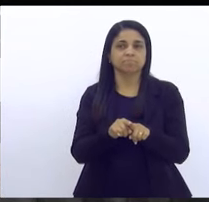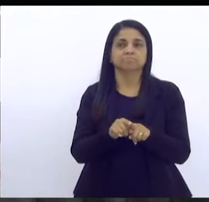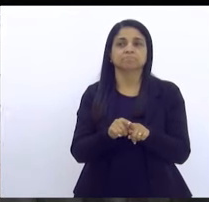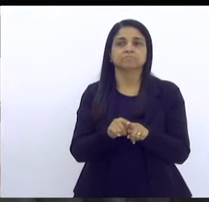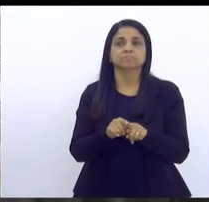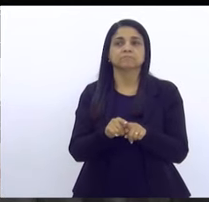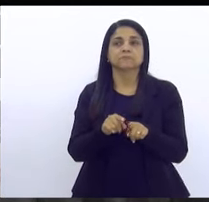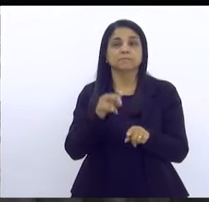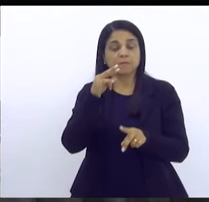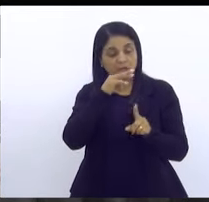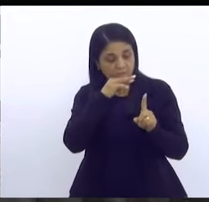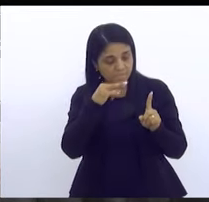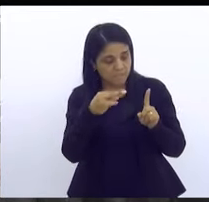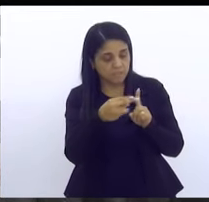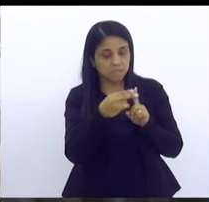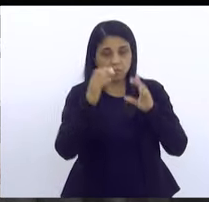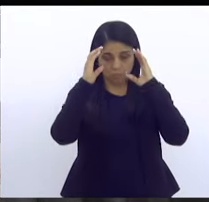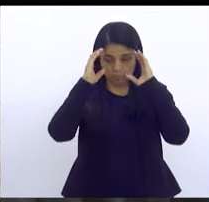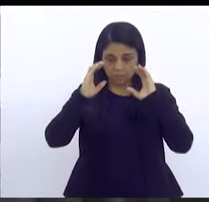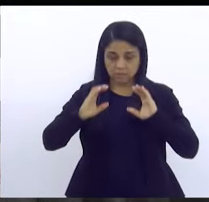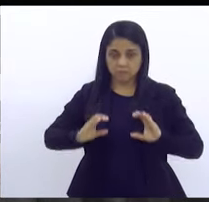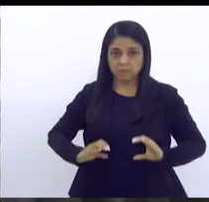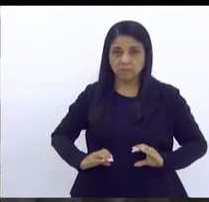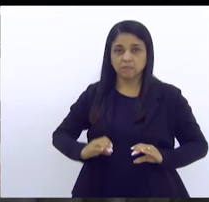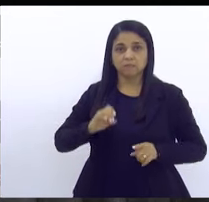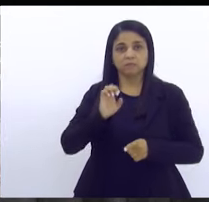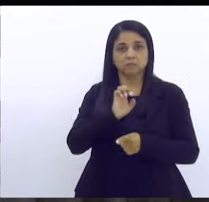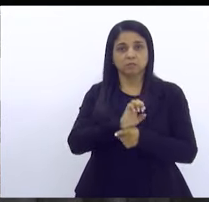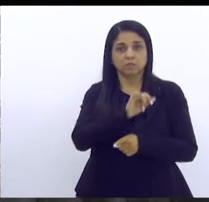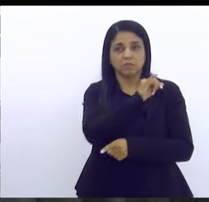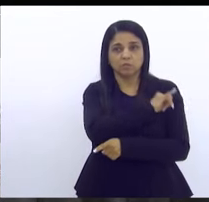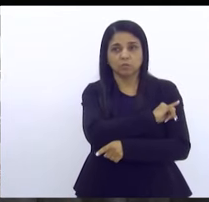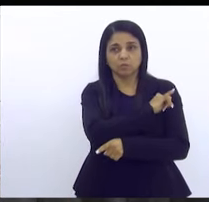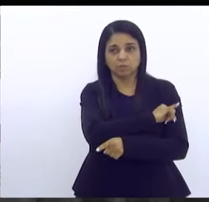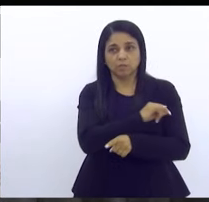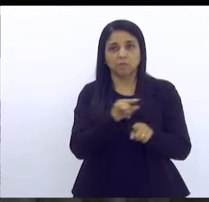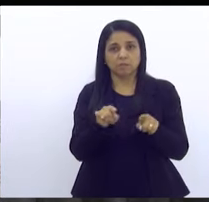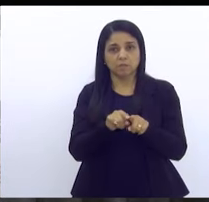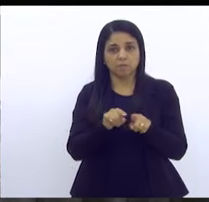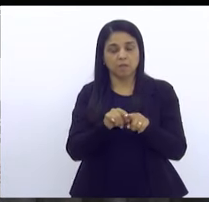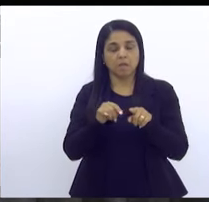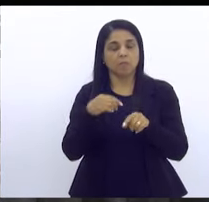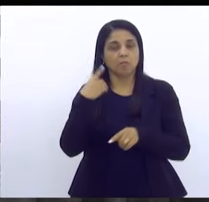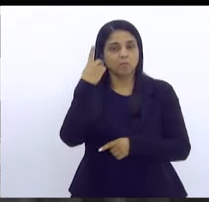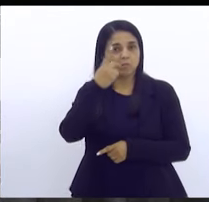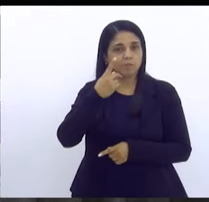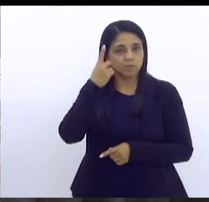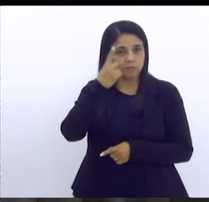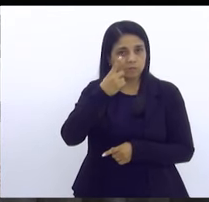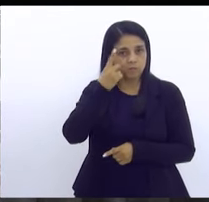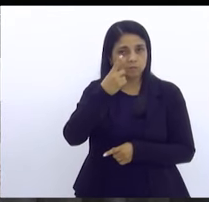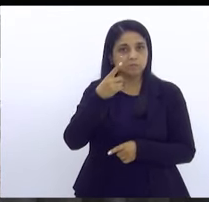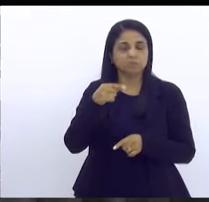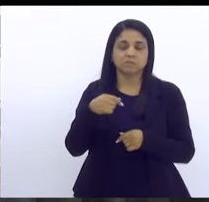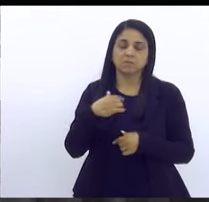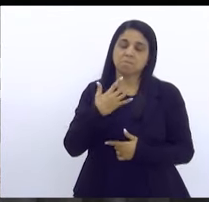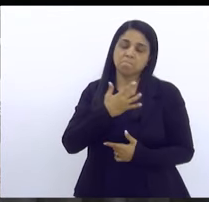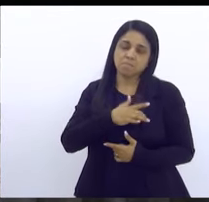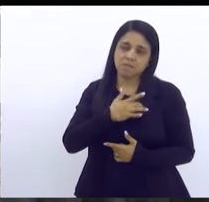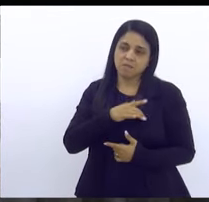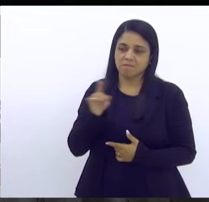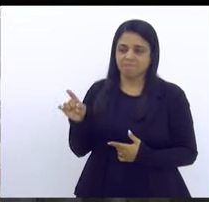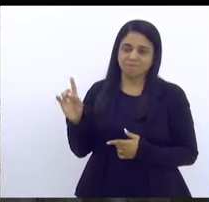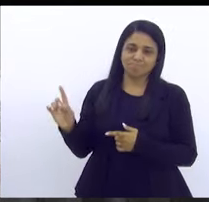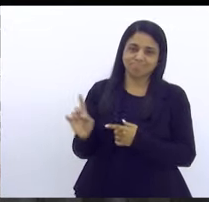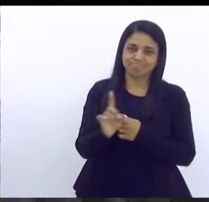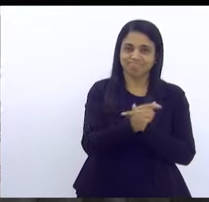visão enquanto cidadã do Estado do Rio de Janeiro e também como parlamentar, que pena que o senhor não está mais à